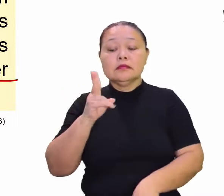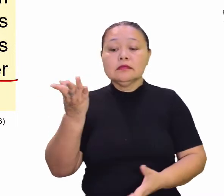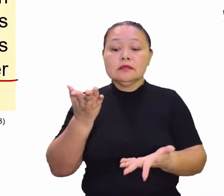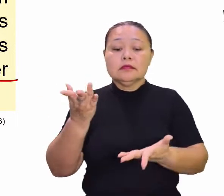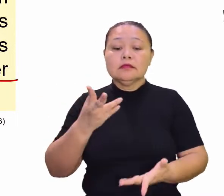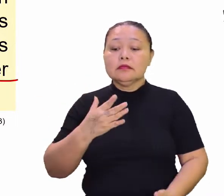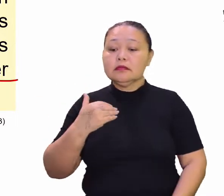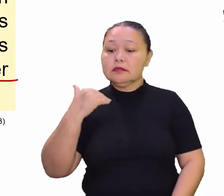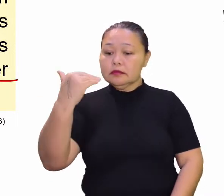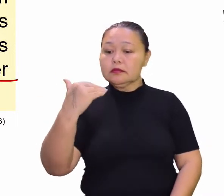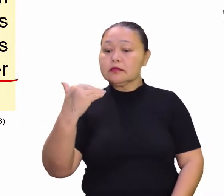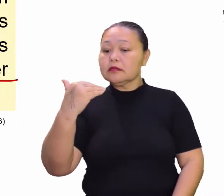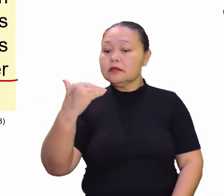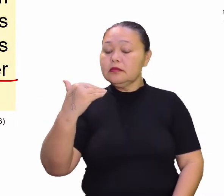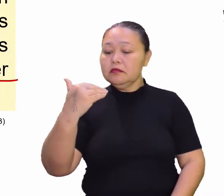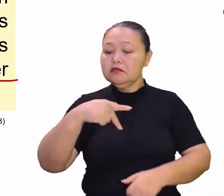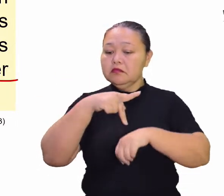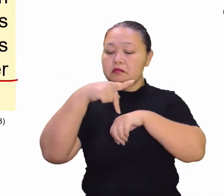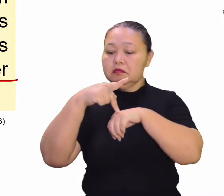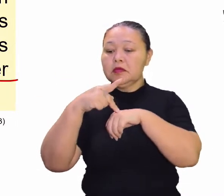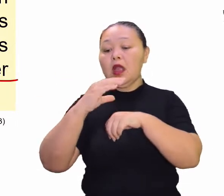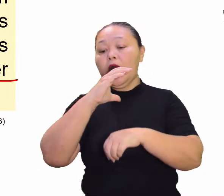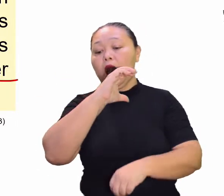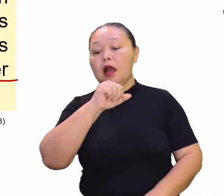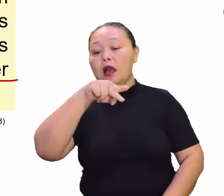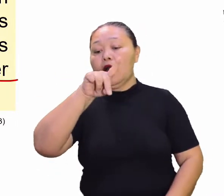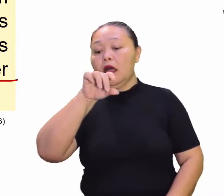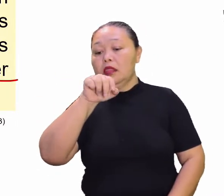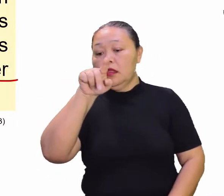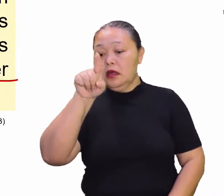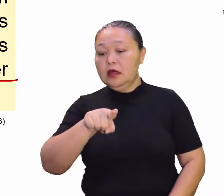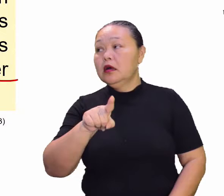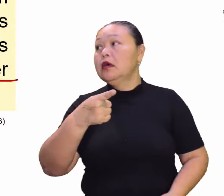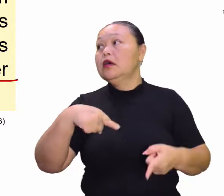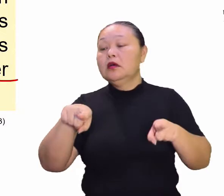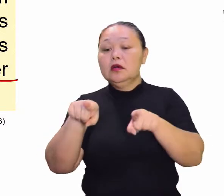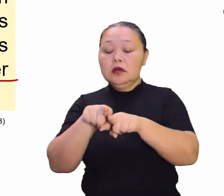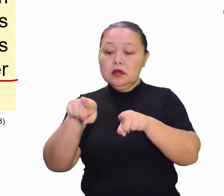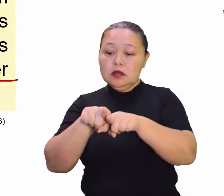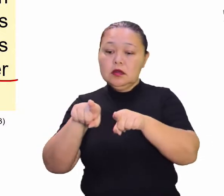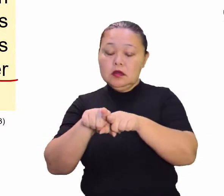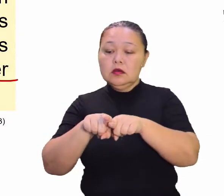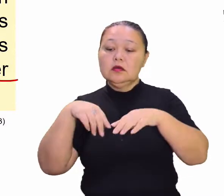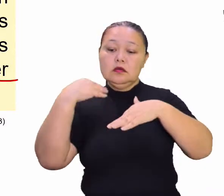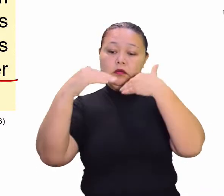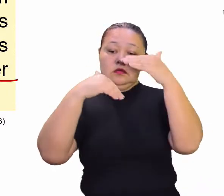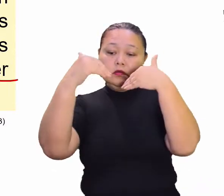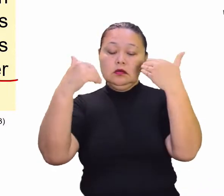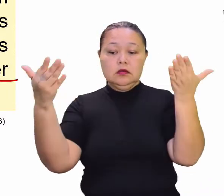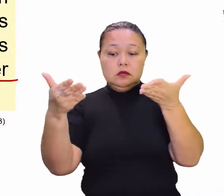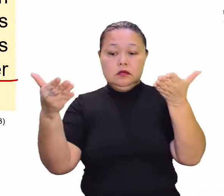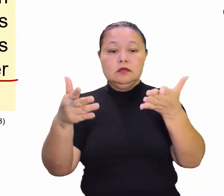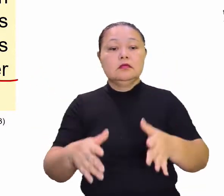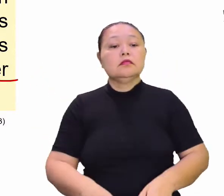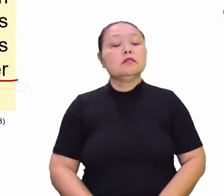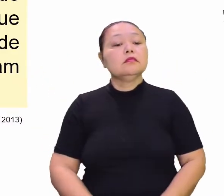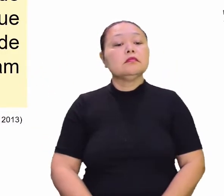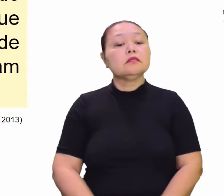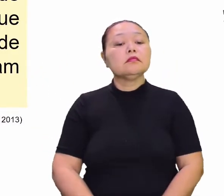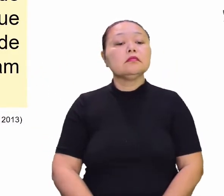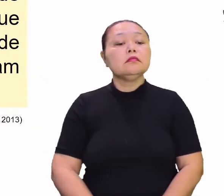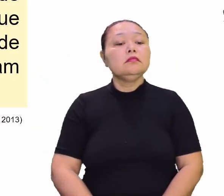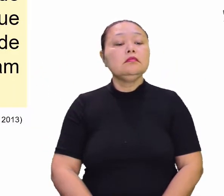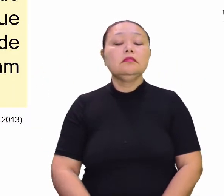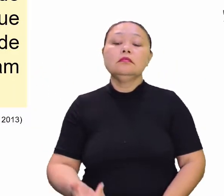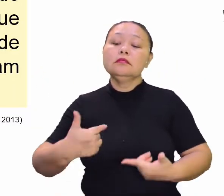Grande potência. A gente observa também Canadá, né? Canadá. Que é um país também considerado desenvolvido hoje.